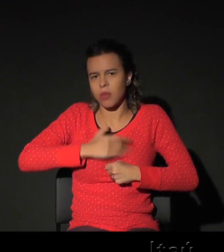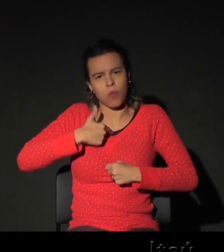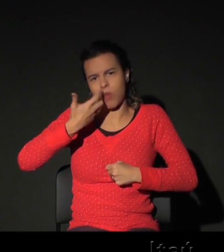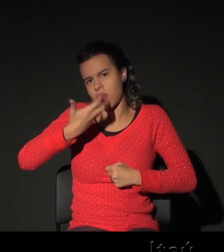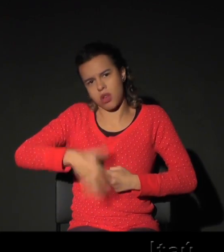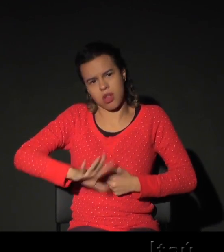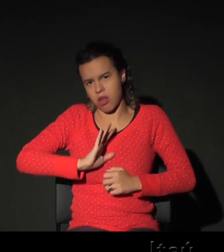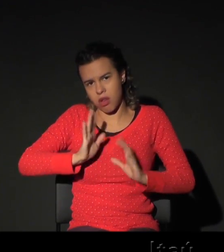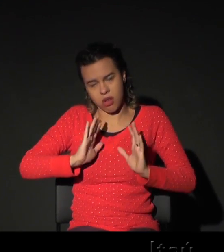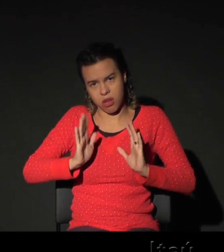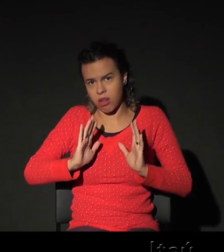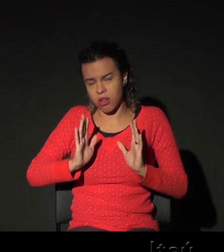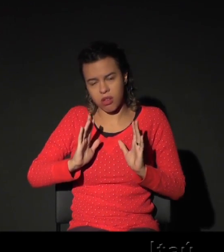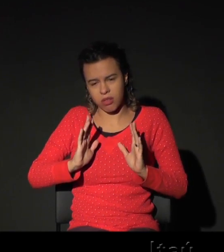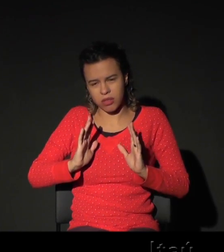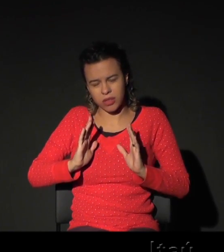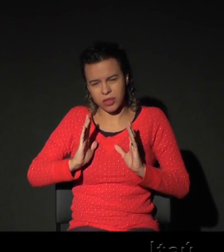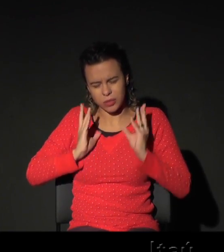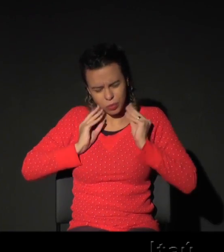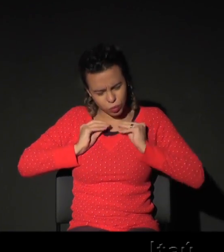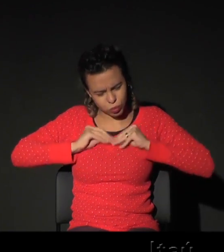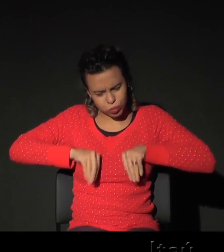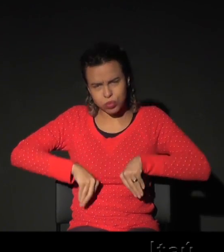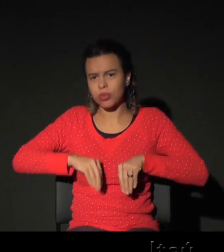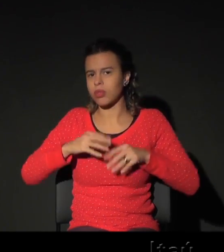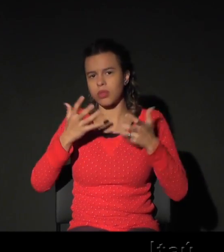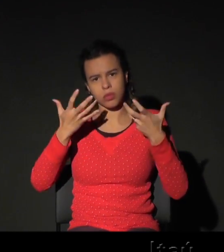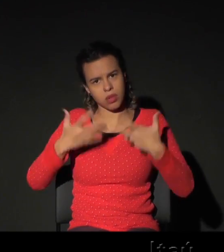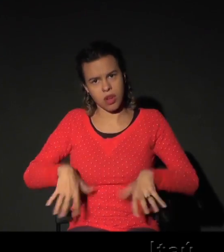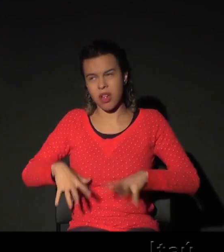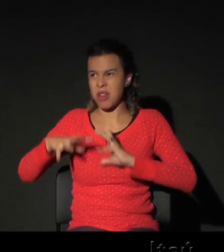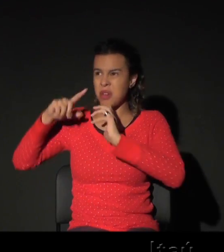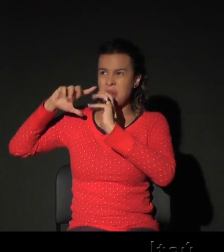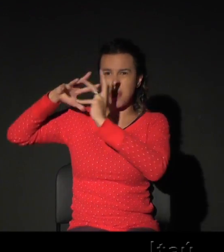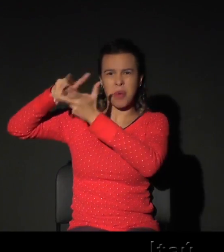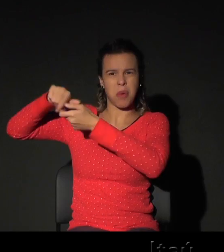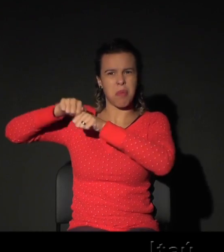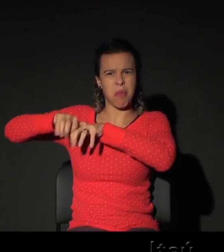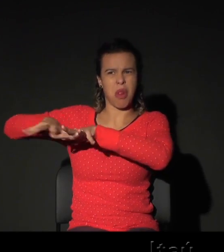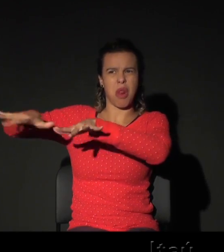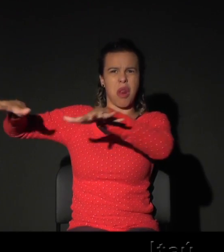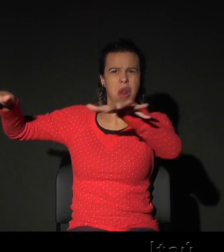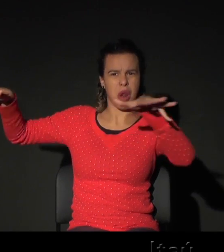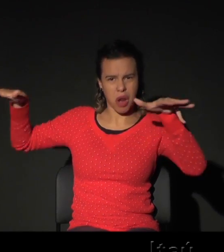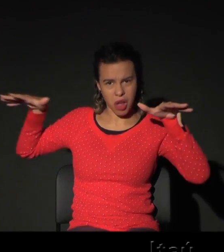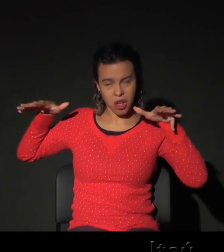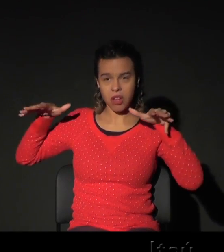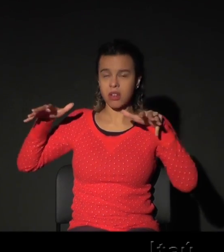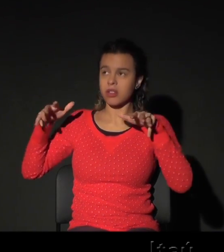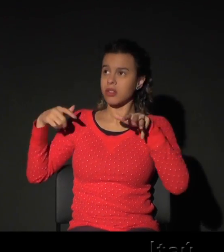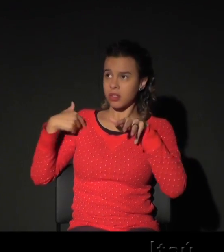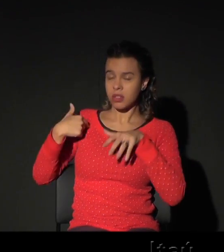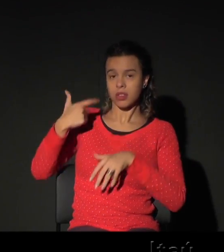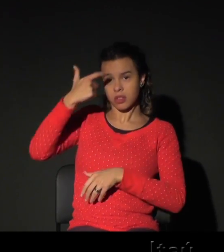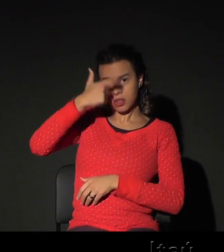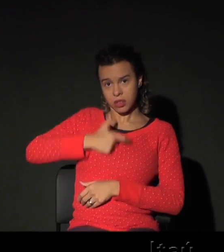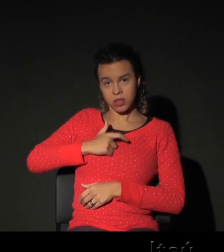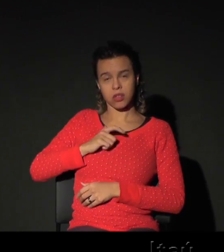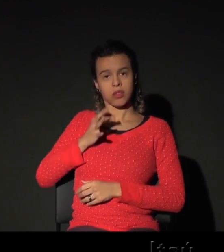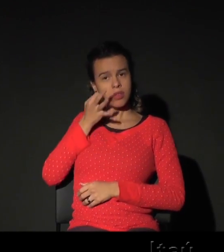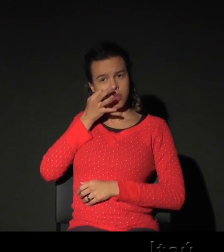ser um ser deprimido nessa globalização nós queremos ser seres